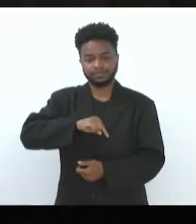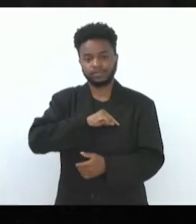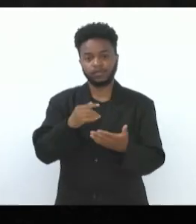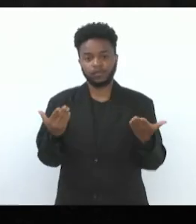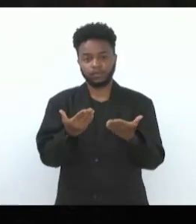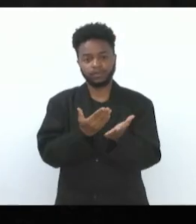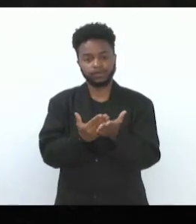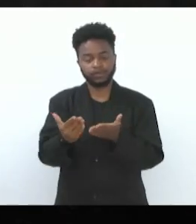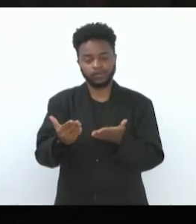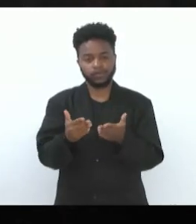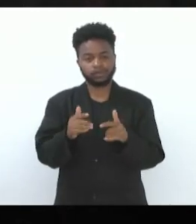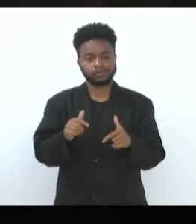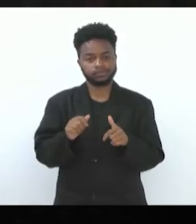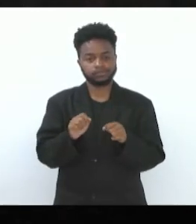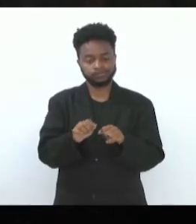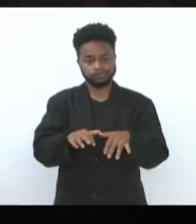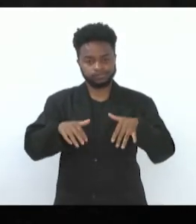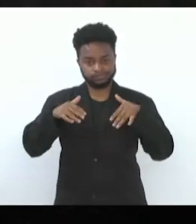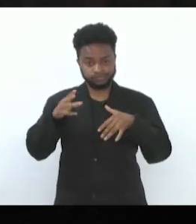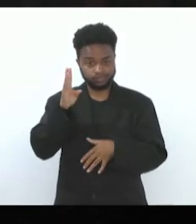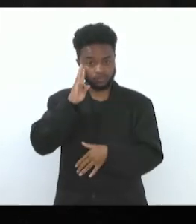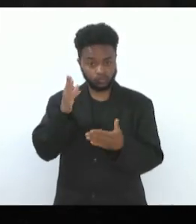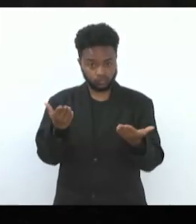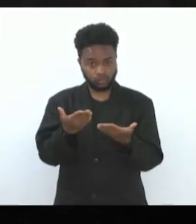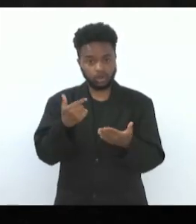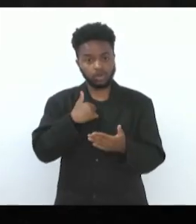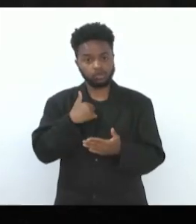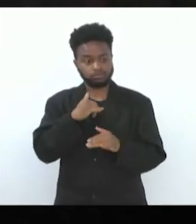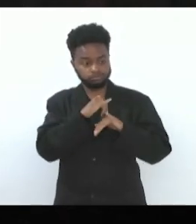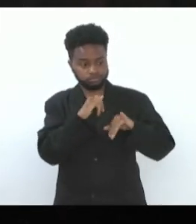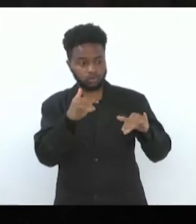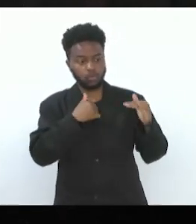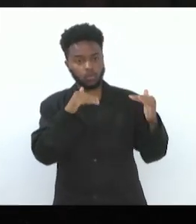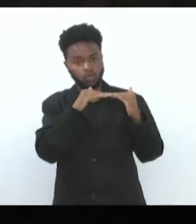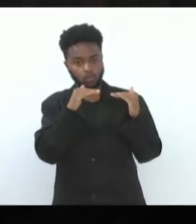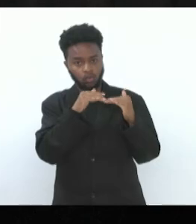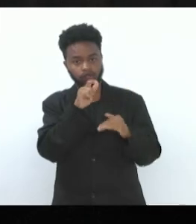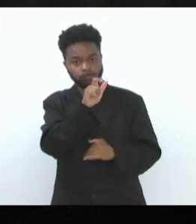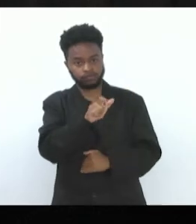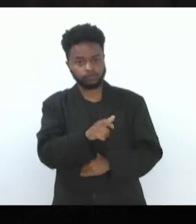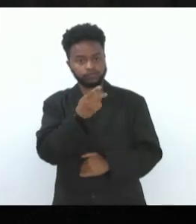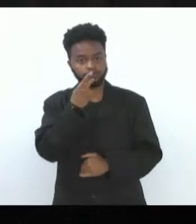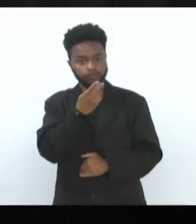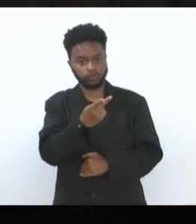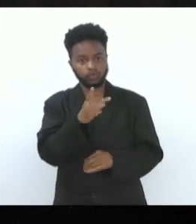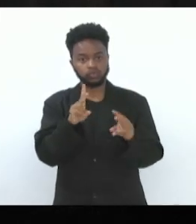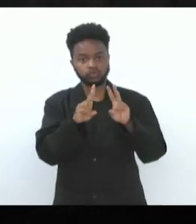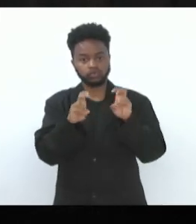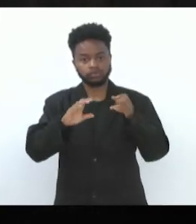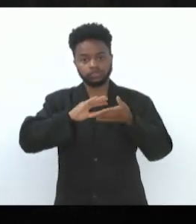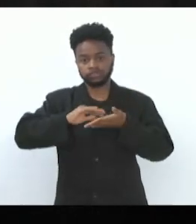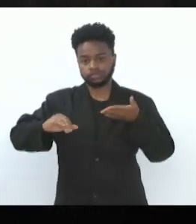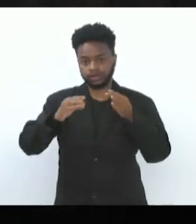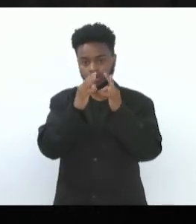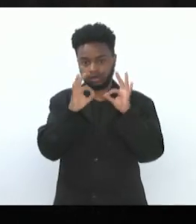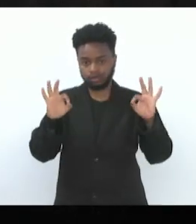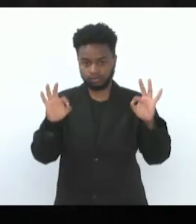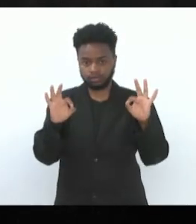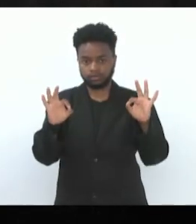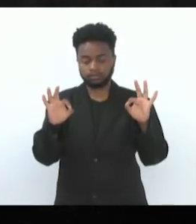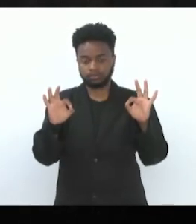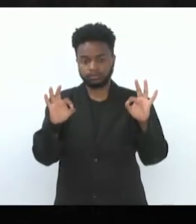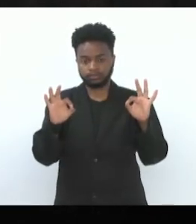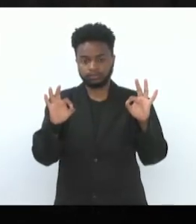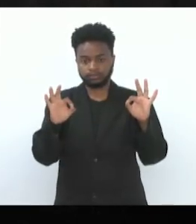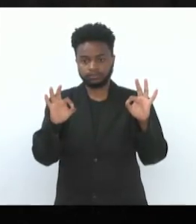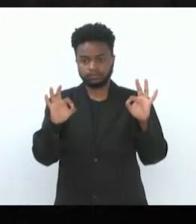nesta terça-feira, dizer que concordo, colaboro com as suas palavras em relação a essa questão de ter retirado, né, essa